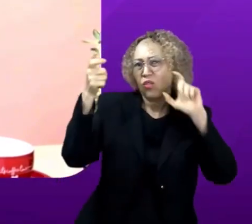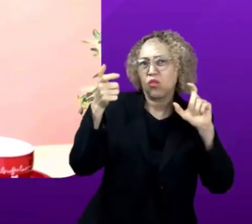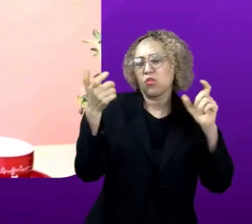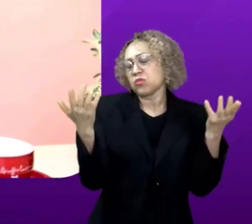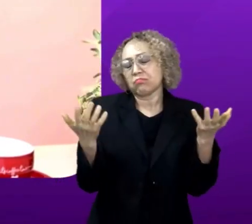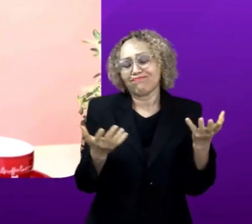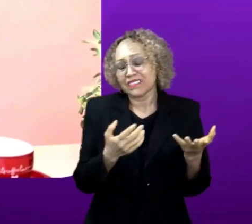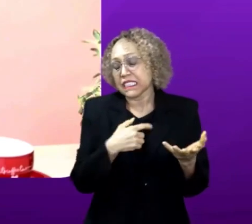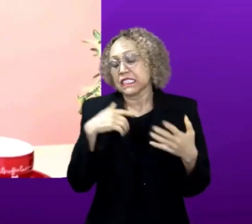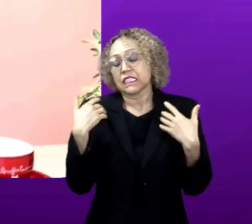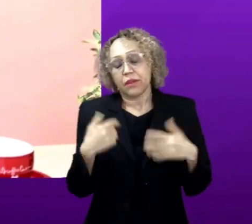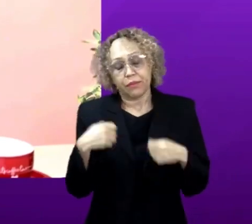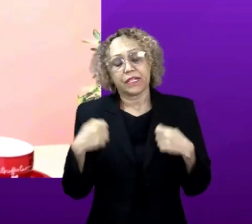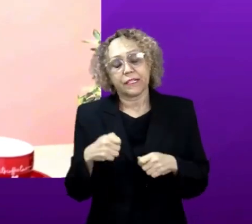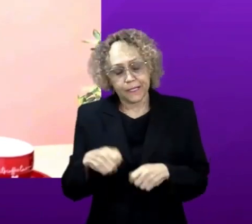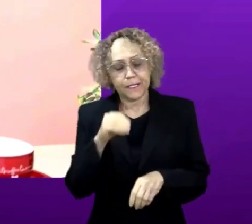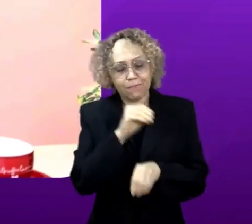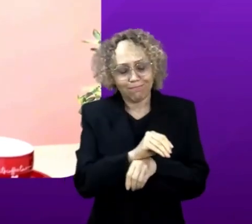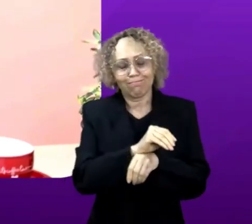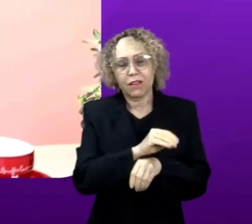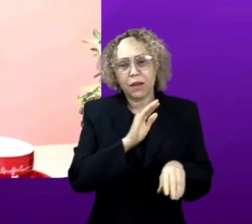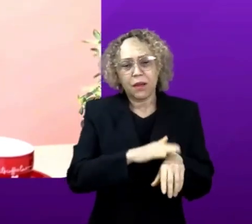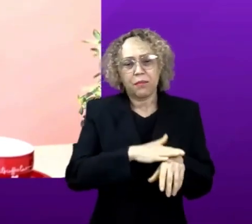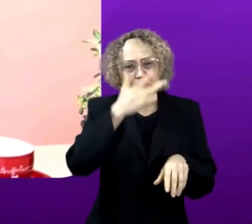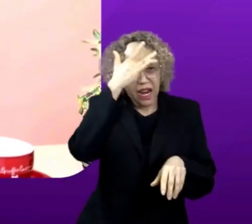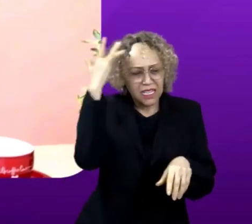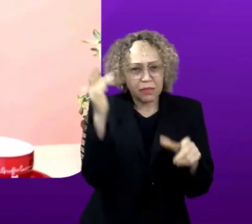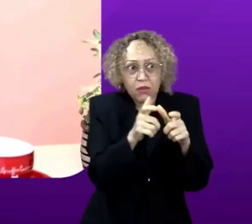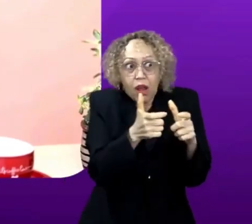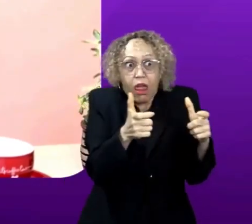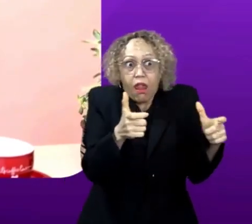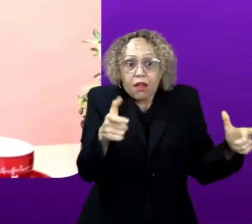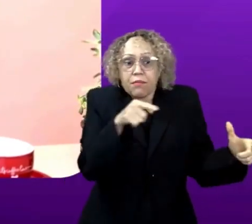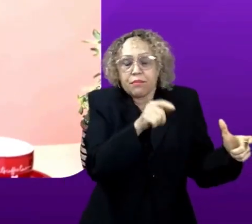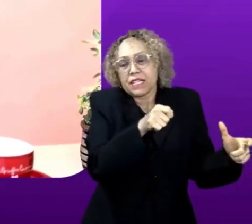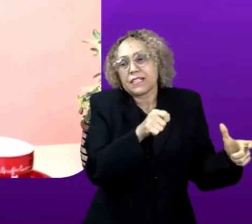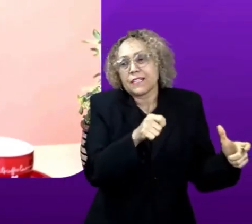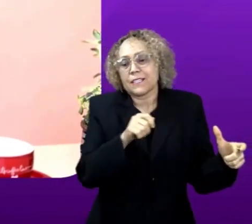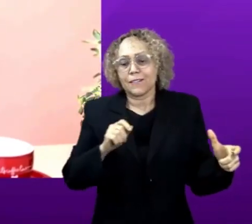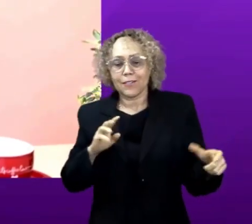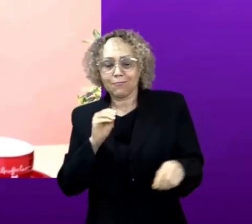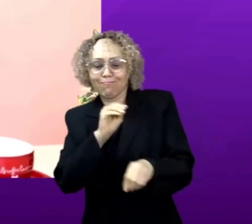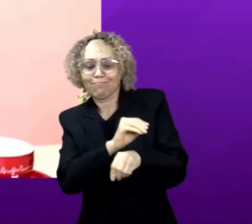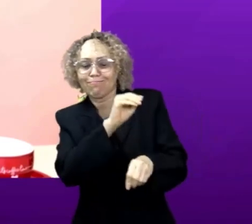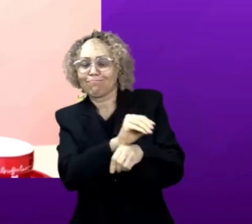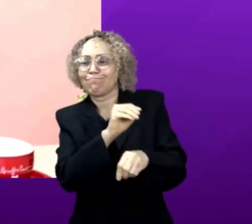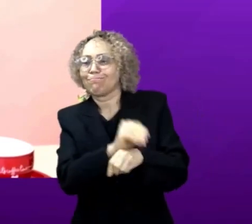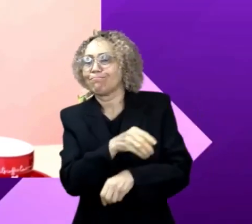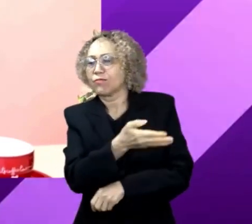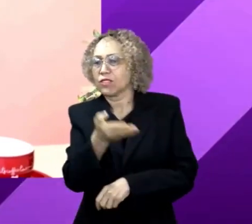da sociedade, e se a gente não conseguir que esse cuidado seja socializado, nós não conseguiremos